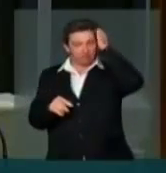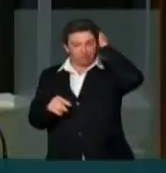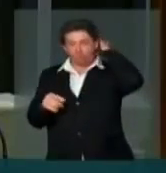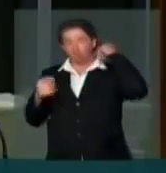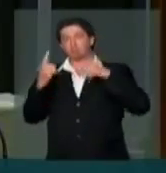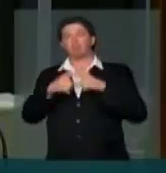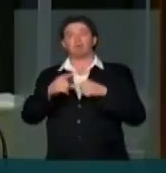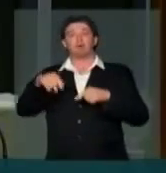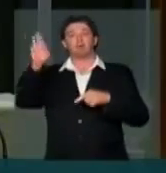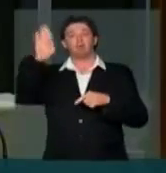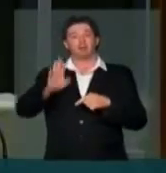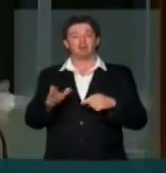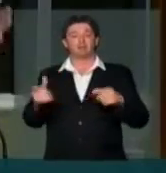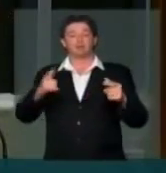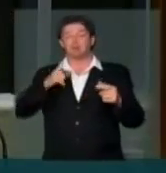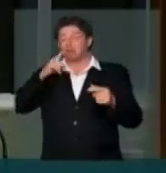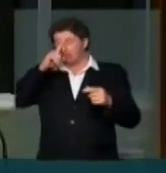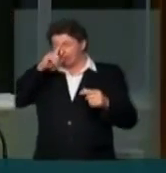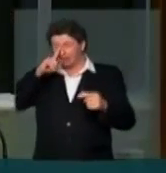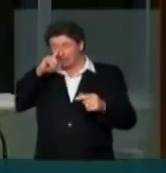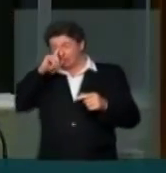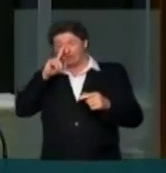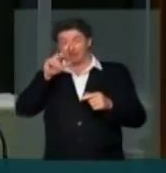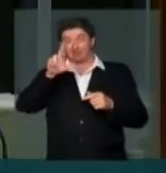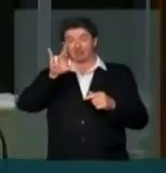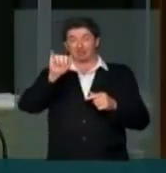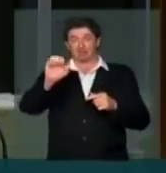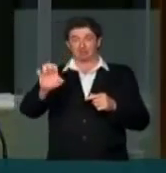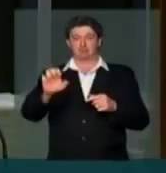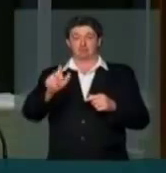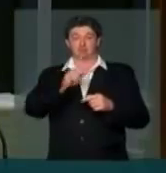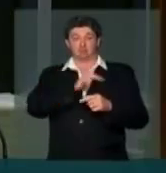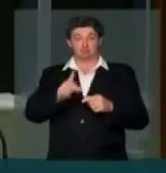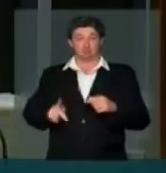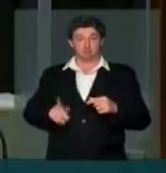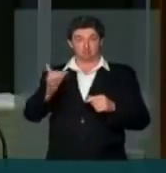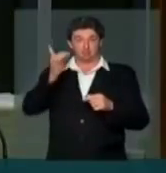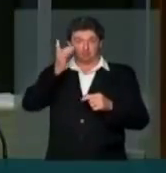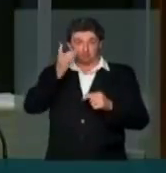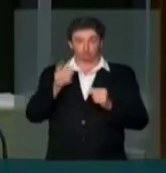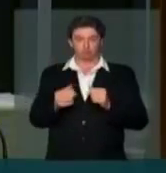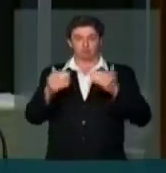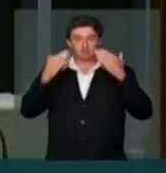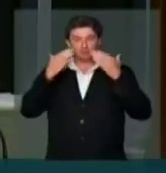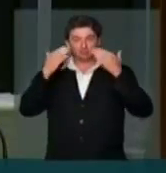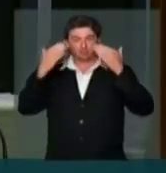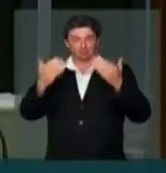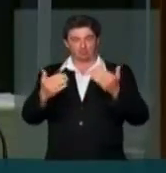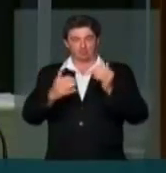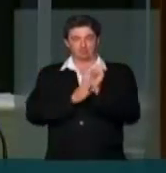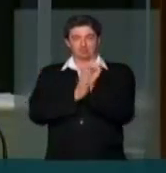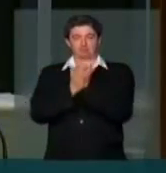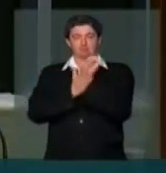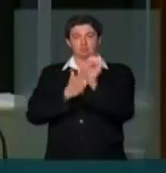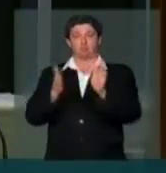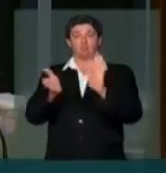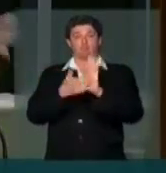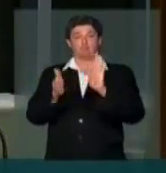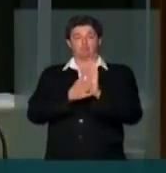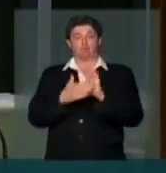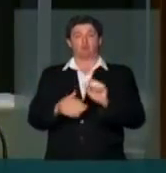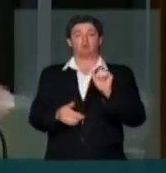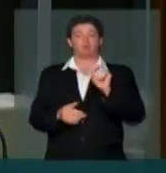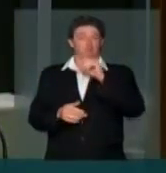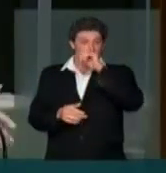este país vive hoje uma grave crise. Quando a presidente Dilma apresenta uma proposta